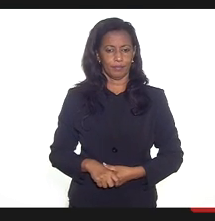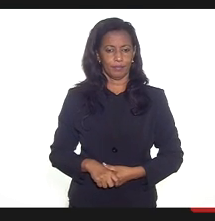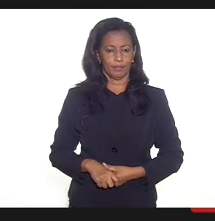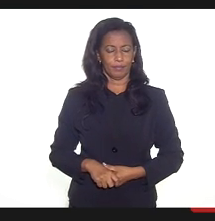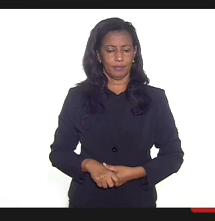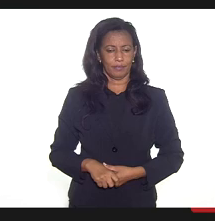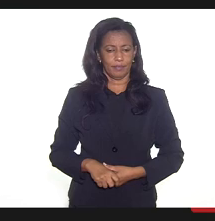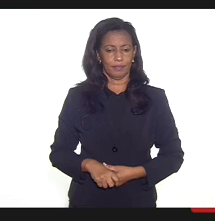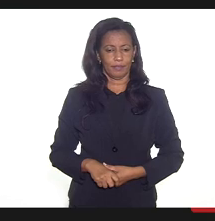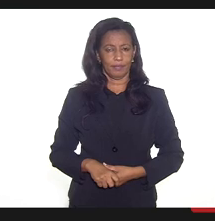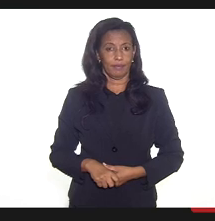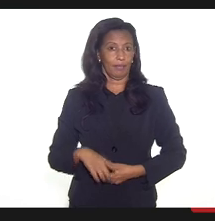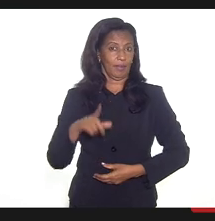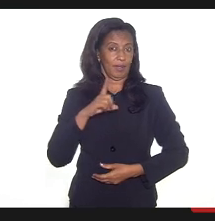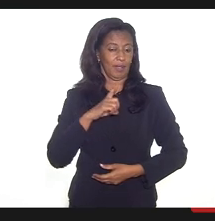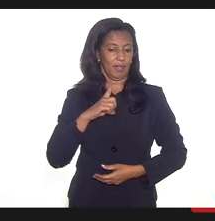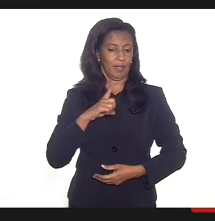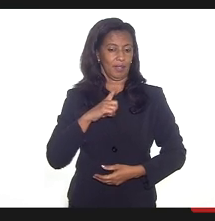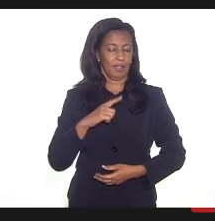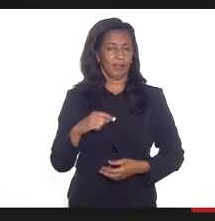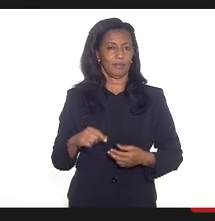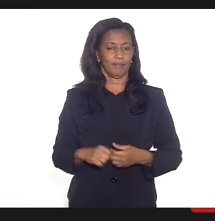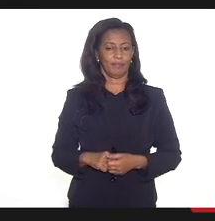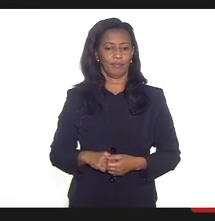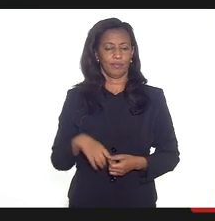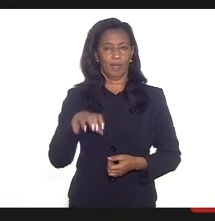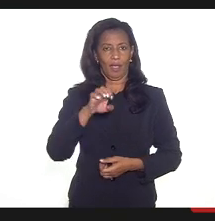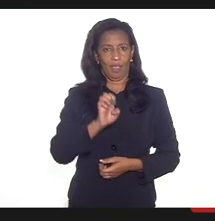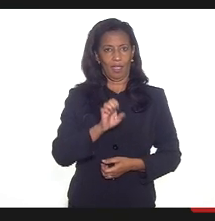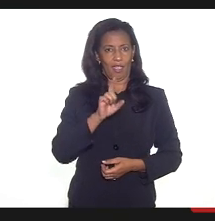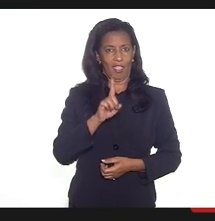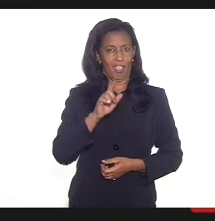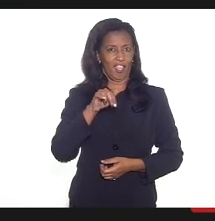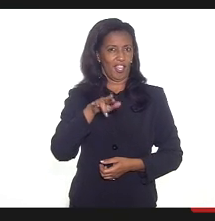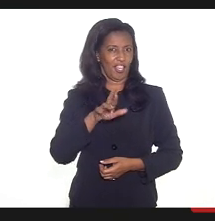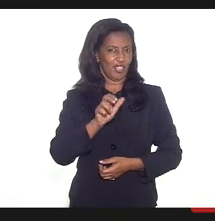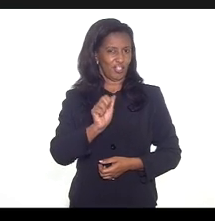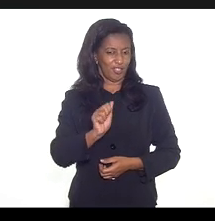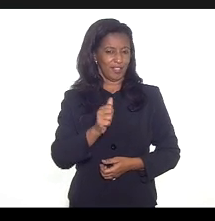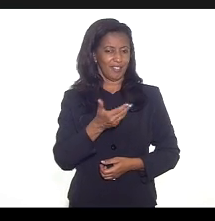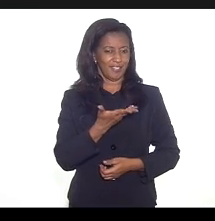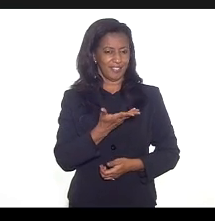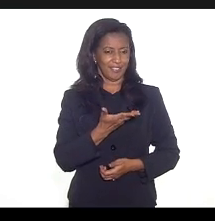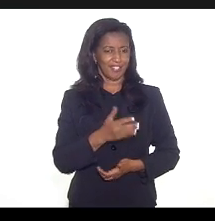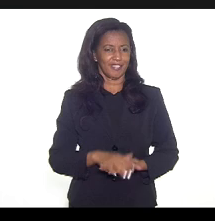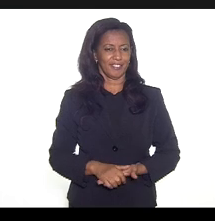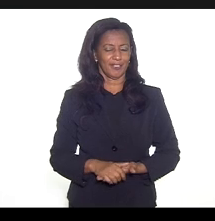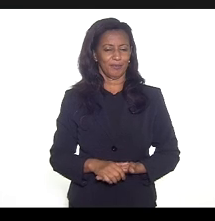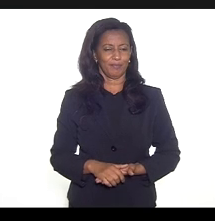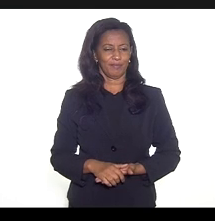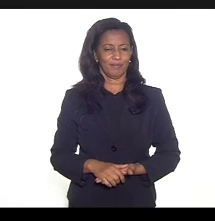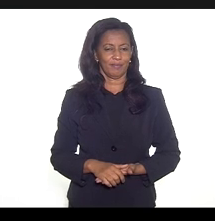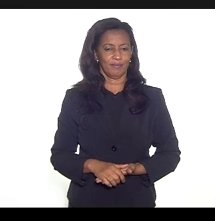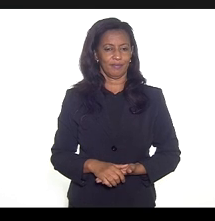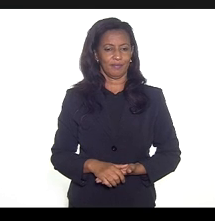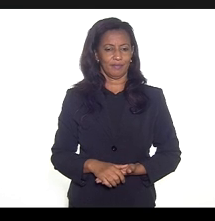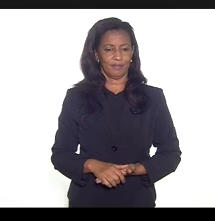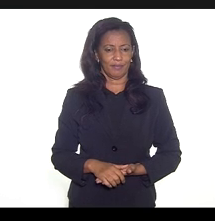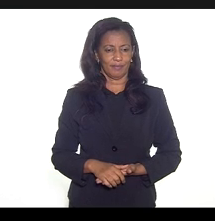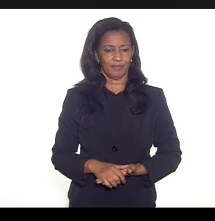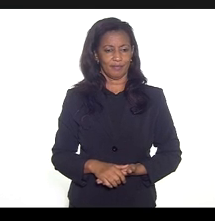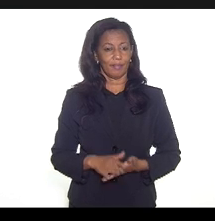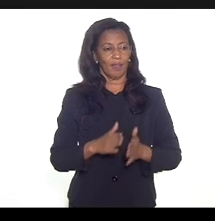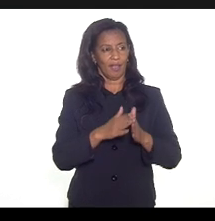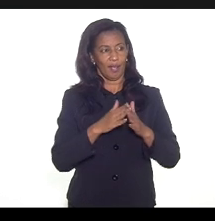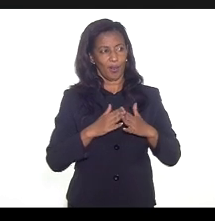ó, a gente ainda tem a nossa querida Edna, que agora é a Edna. Foi citada e agora é a Edna. Edna,